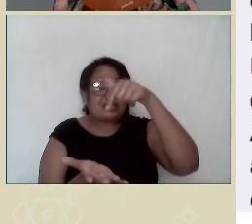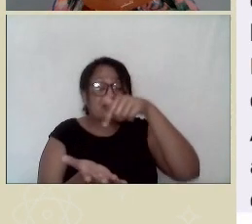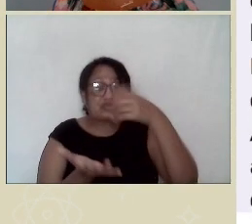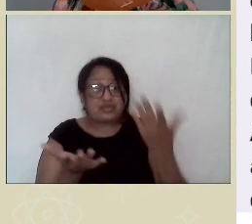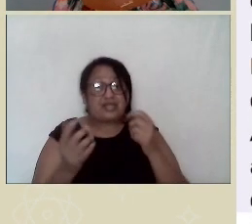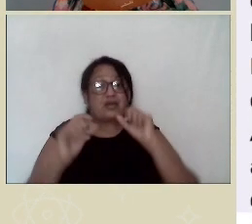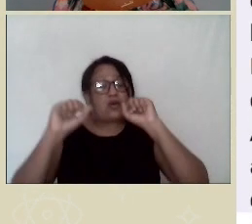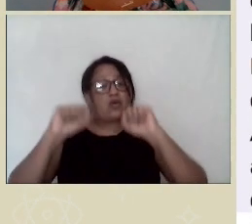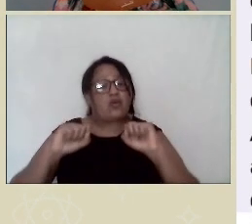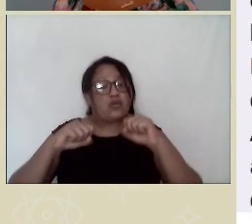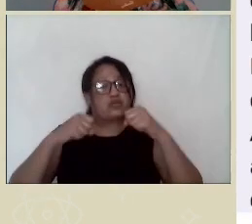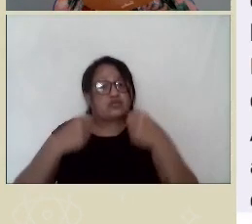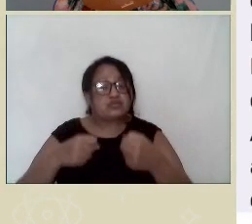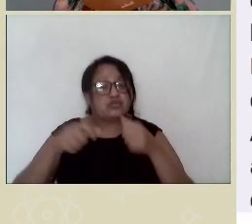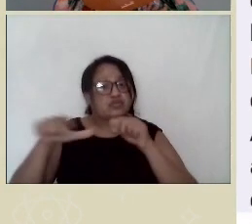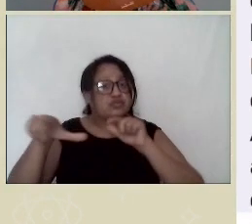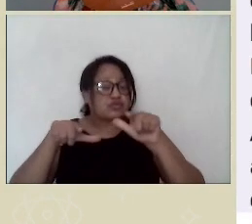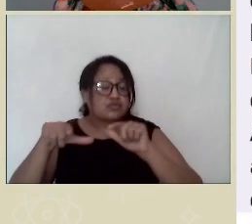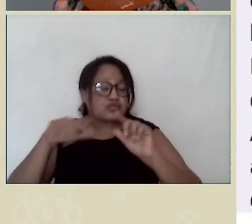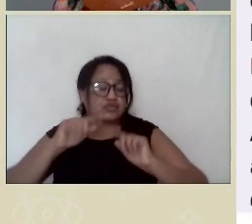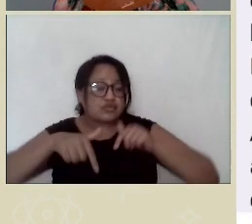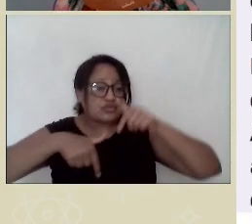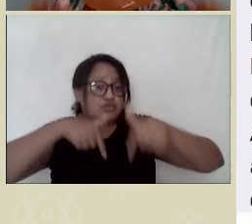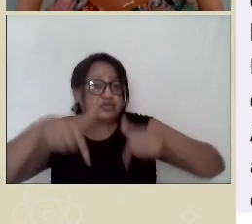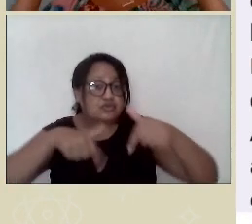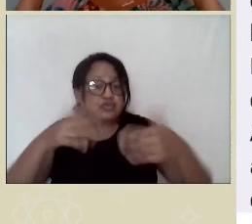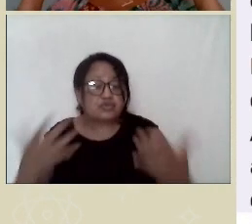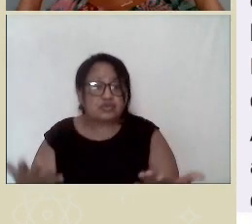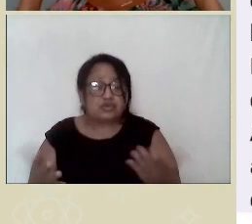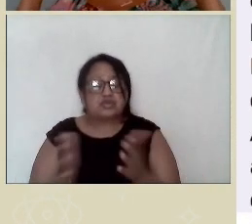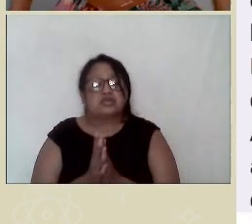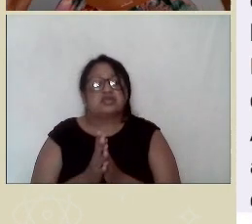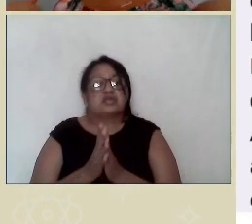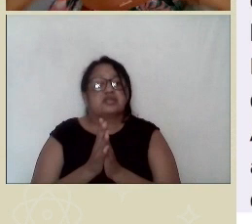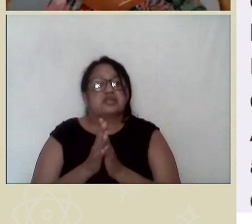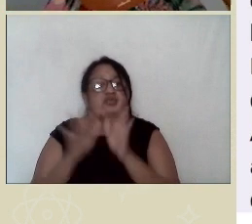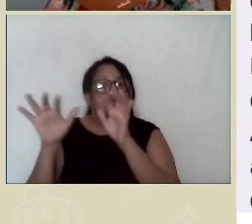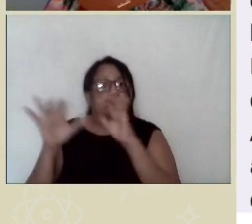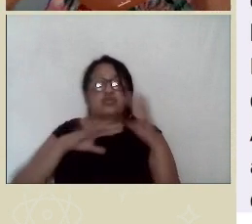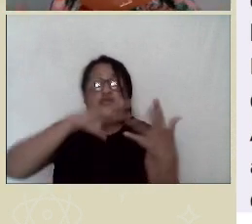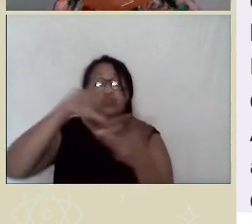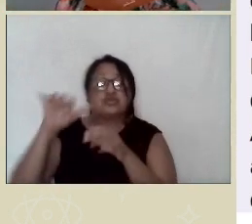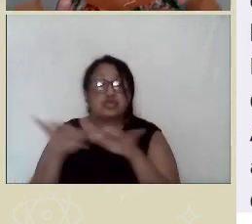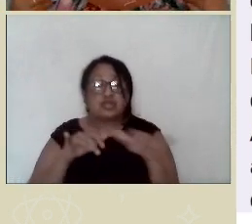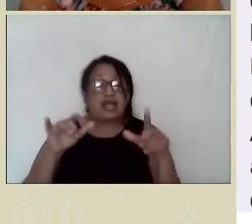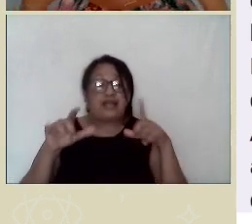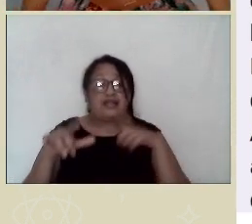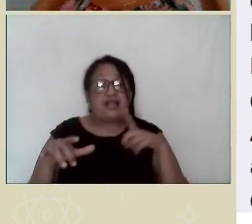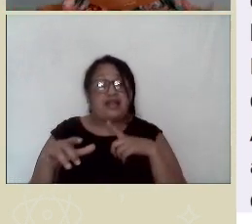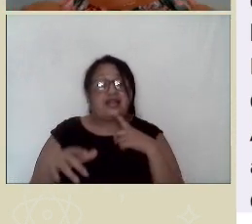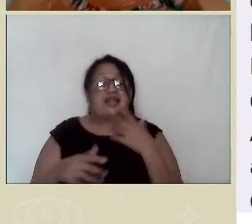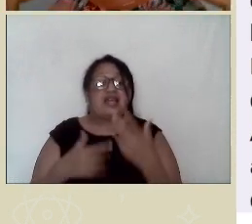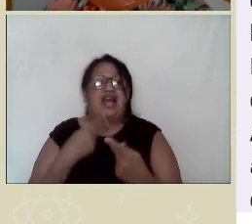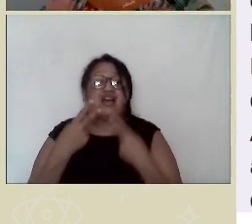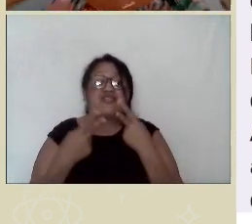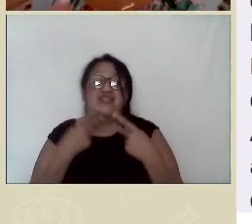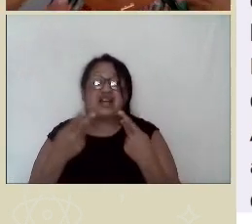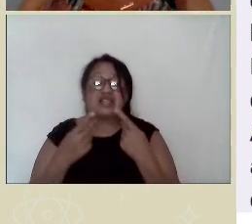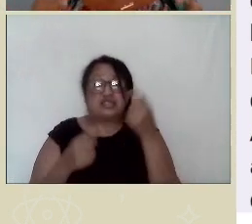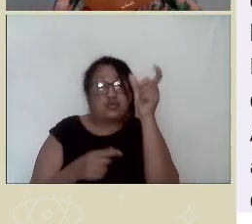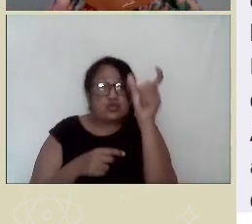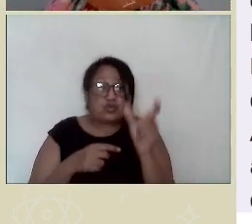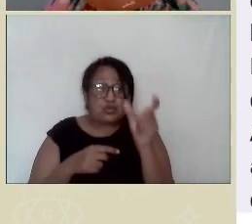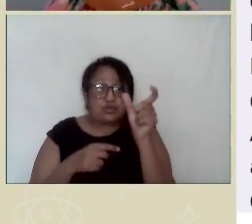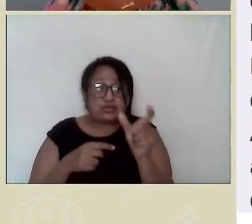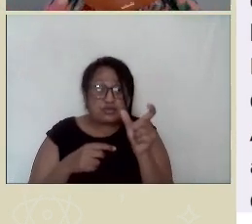e aí a gente tem uma fala tá aí entre aspas né a fala de alguém né o texto está reportando a fala de